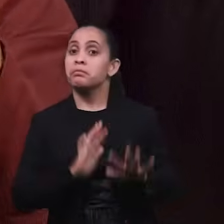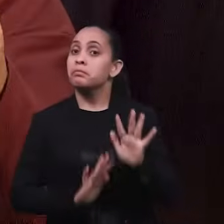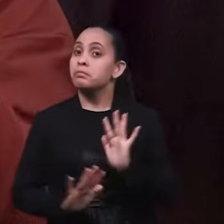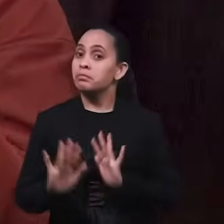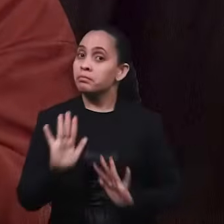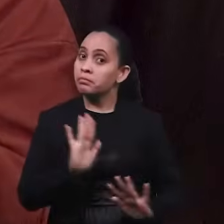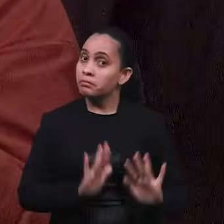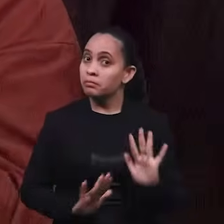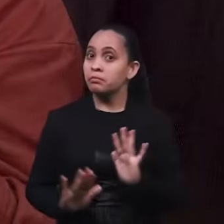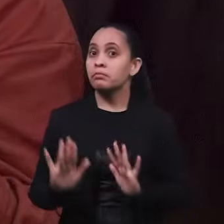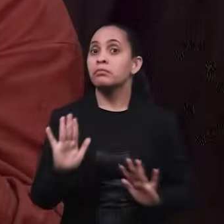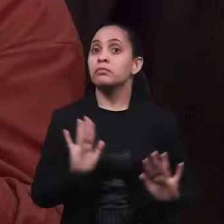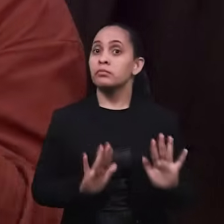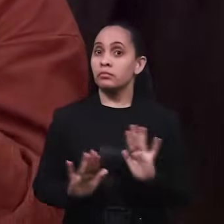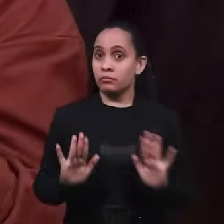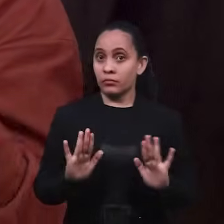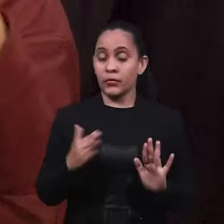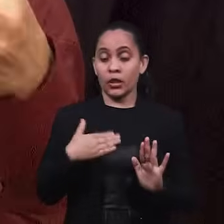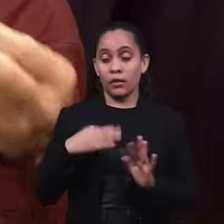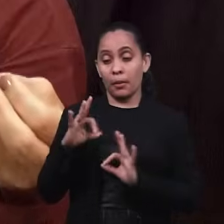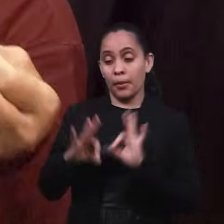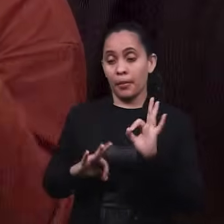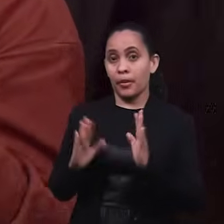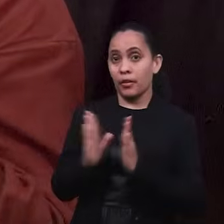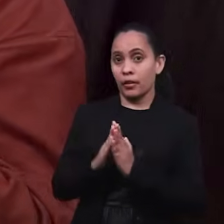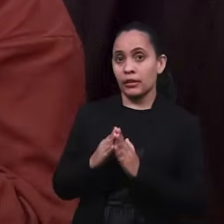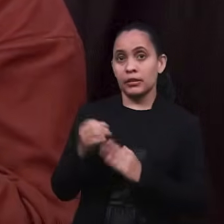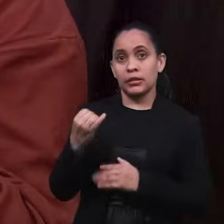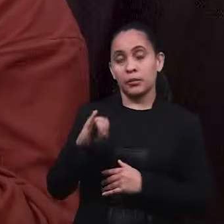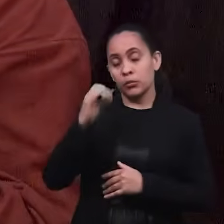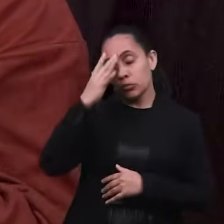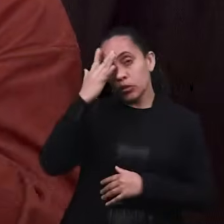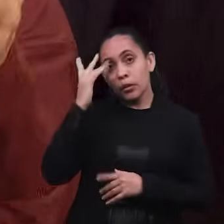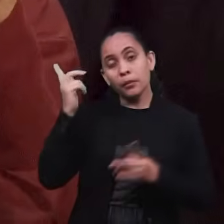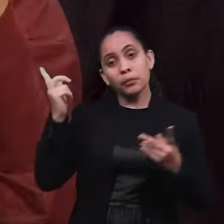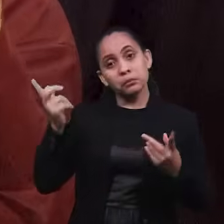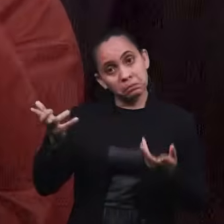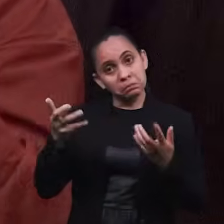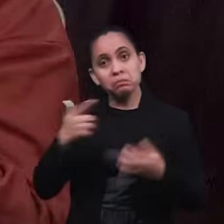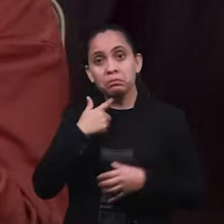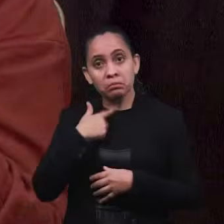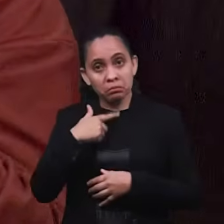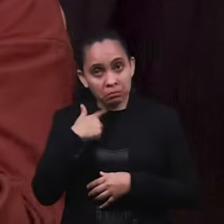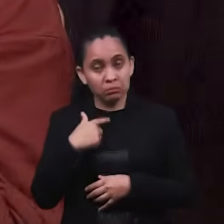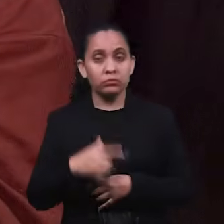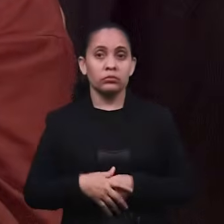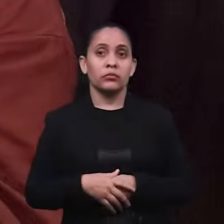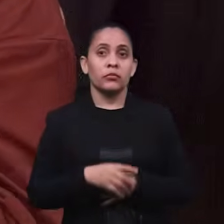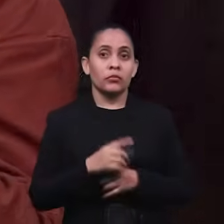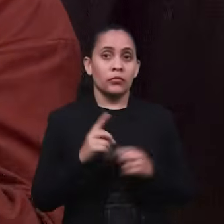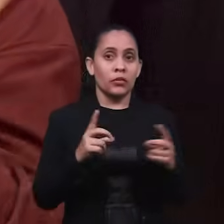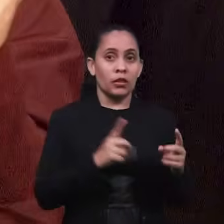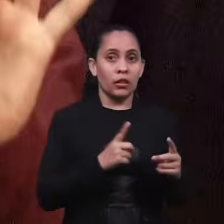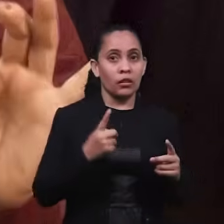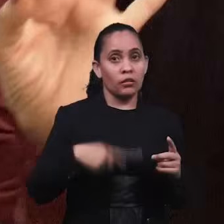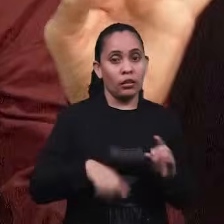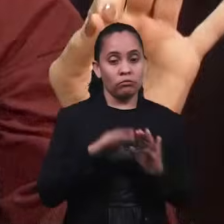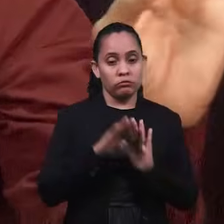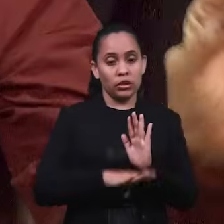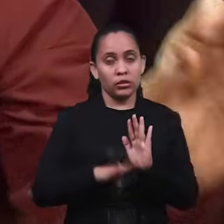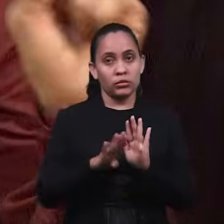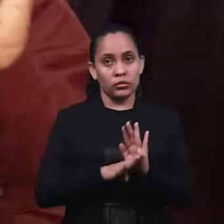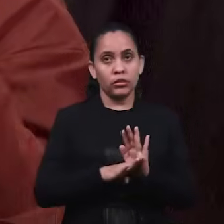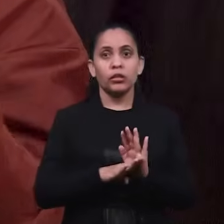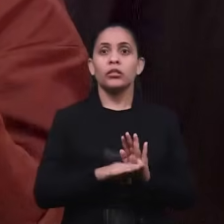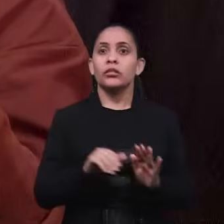moderação, principalmente as caseiras. Sim. E se o diabético quiser consumir, o produto industrializado tem o de baixo teor